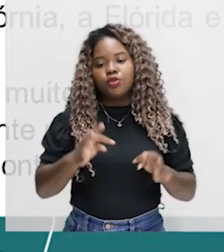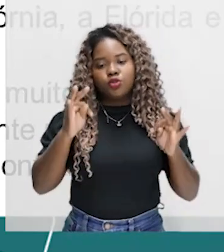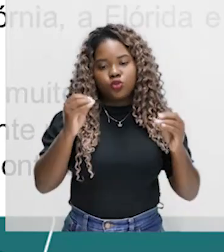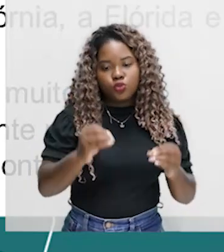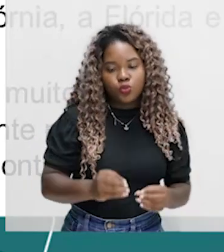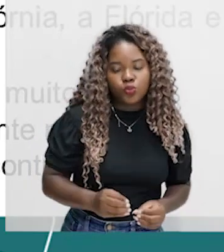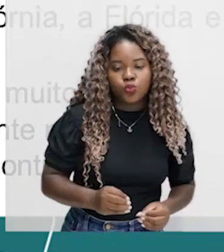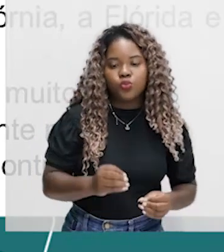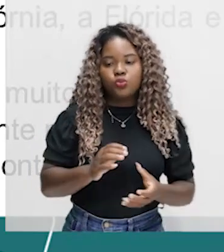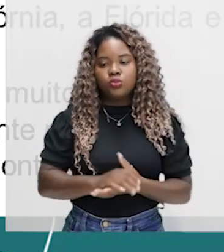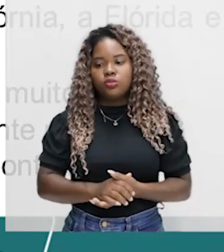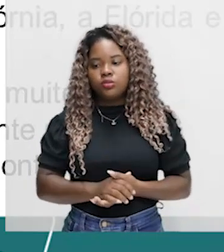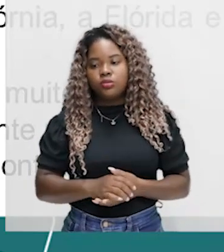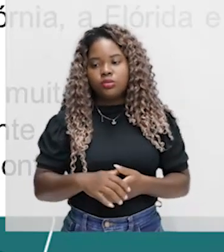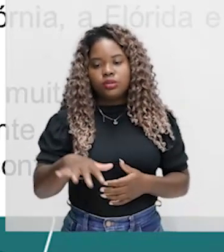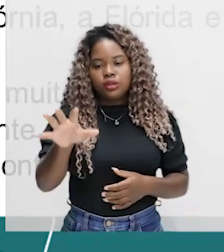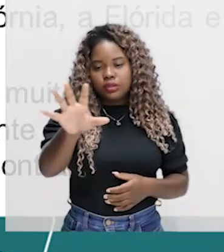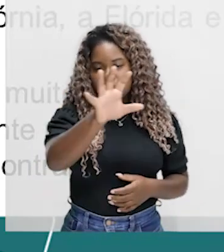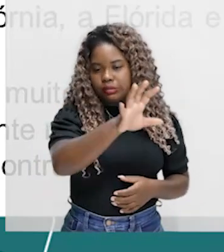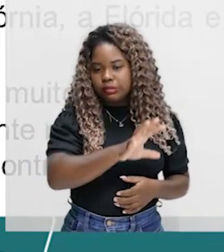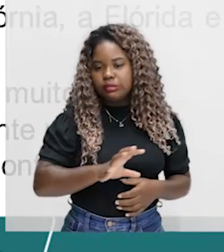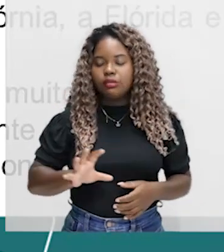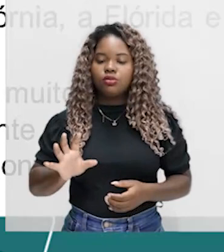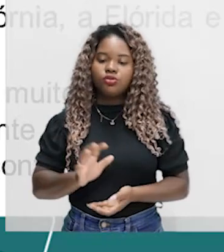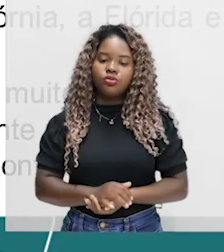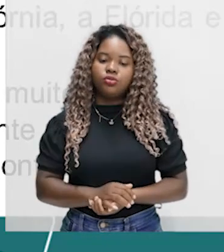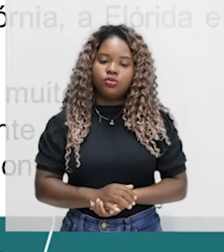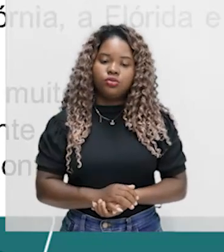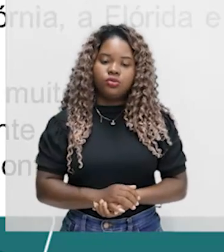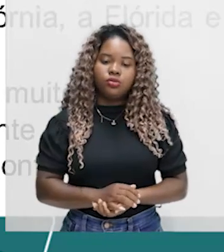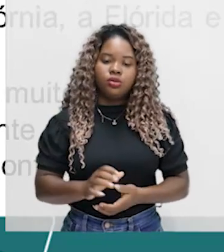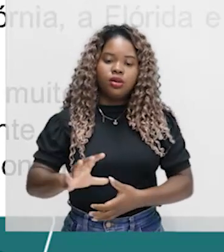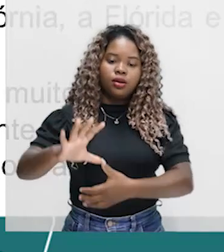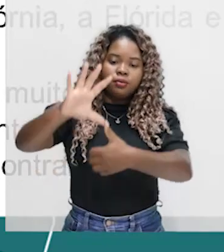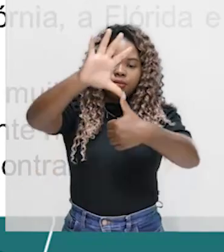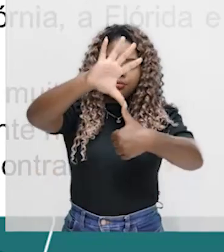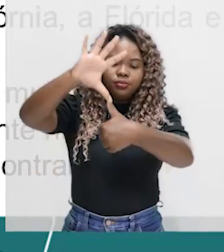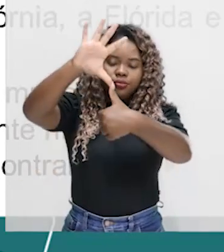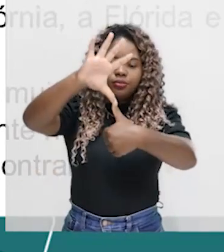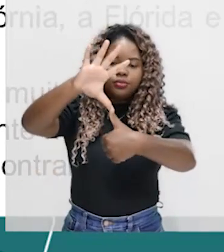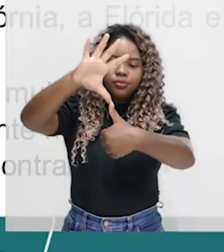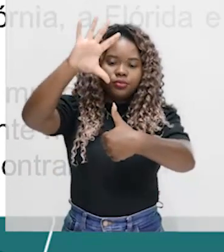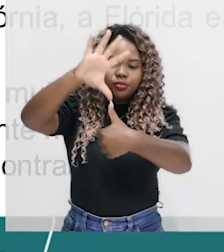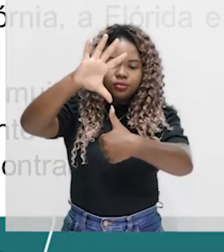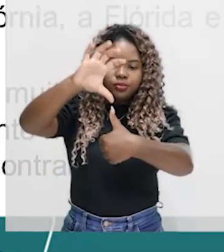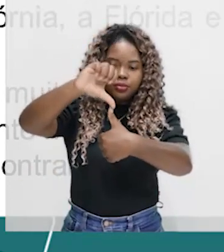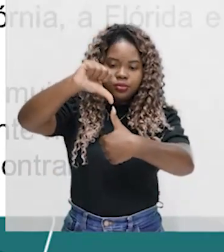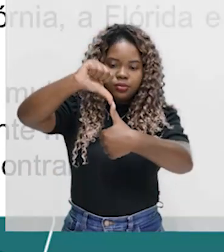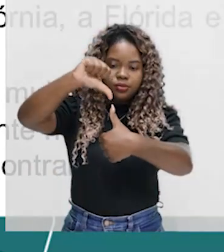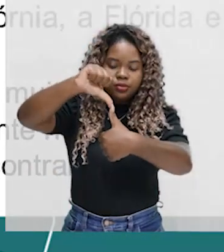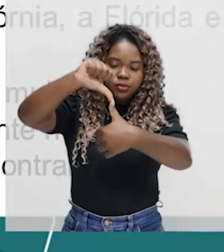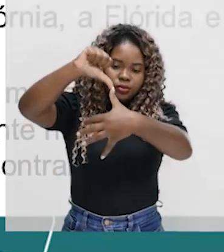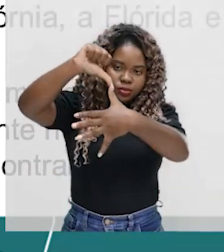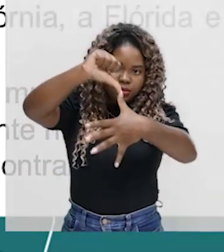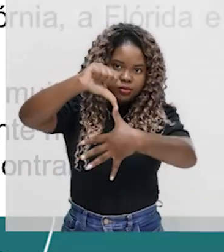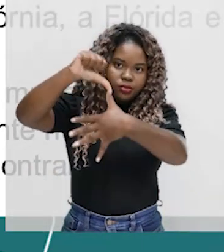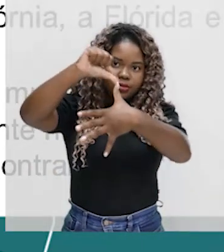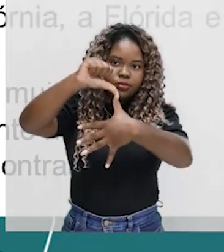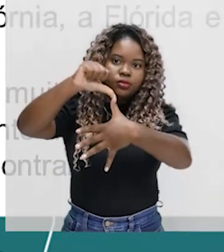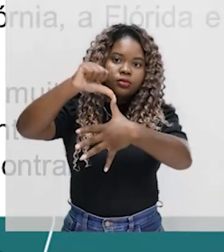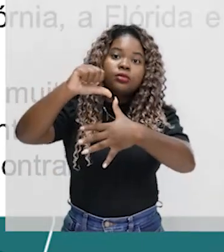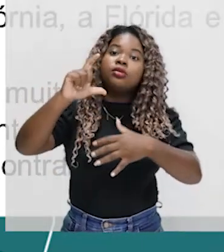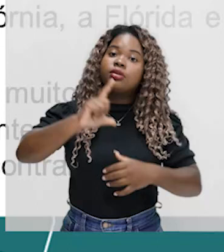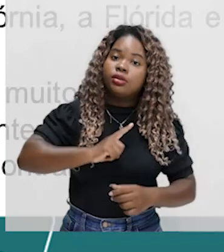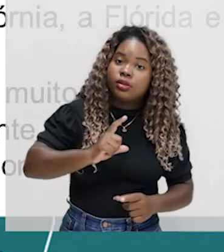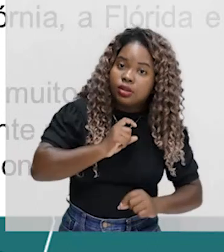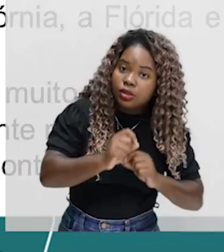América Central, América do Norte, América do Sul, ela tem praticamente que só o Brasil que fala a língua